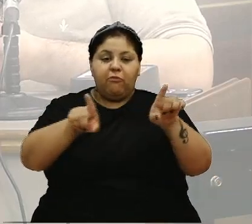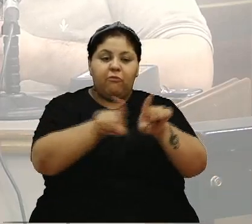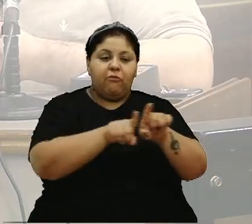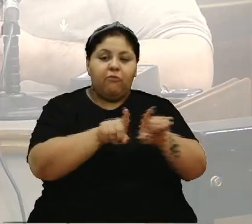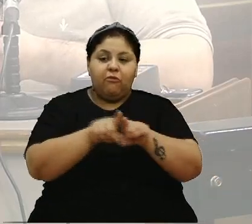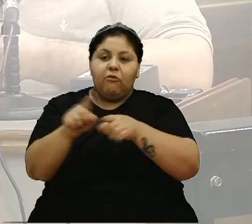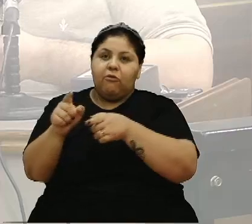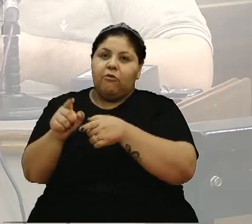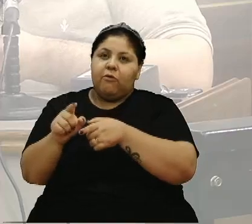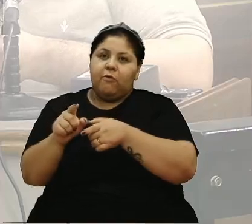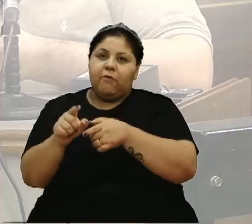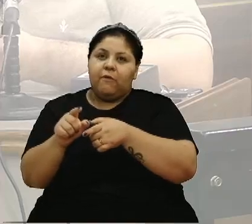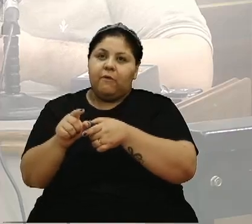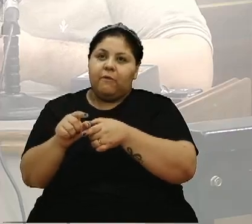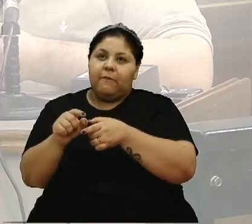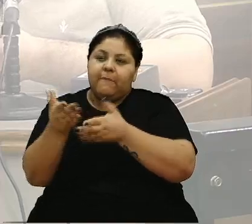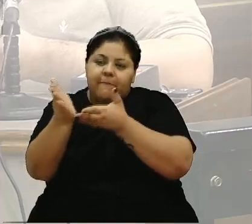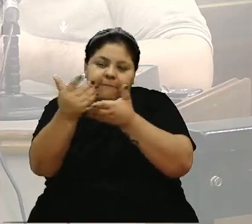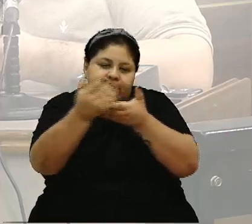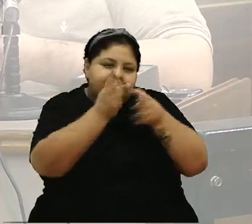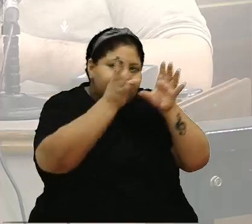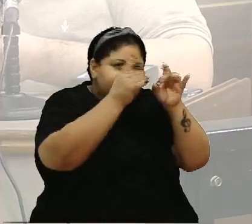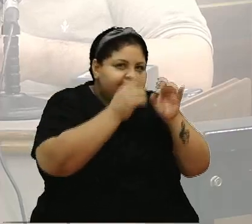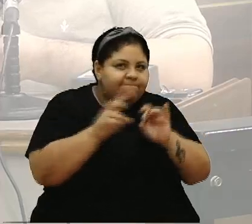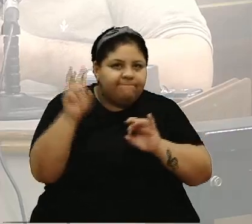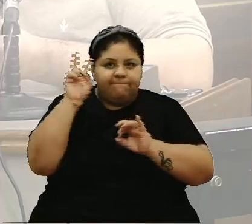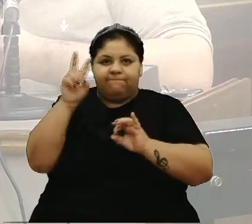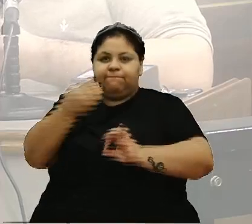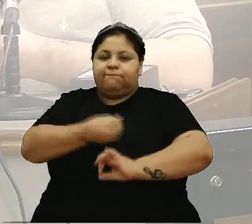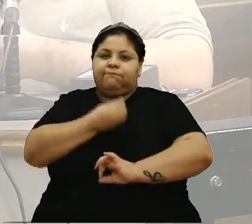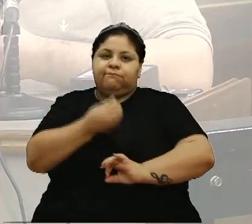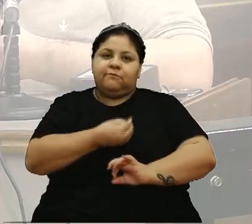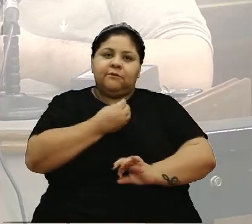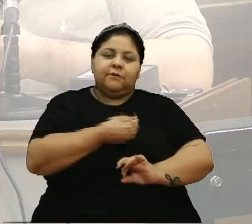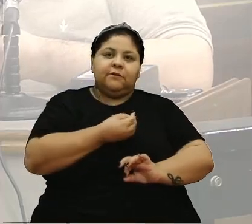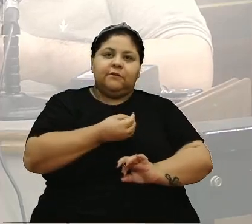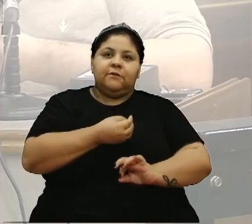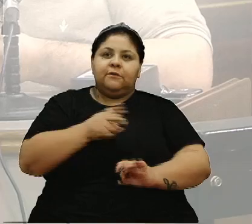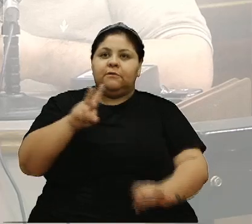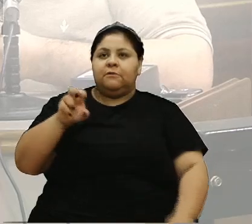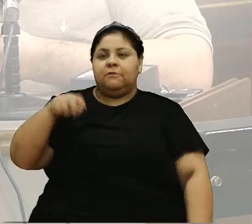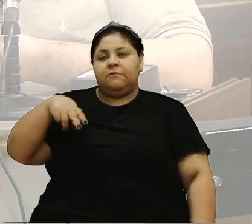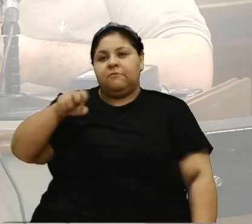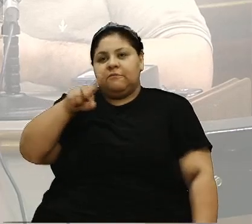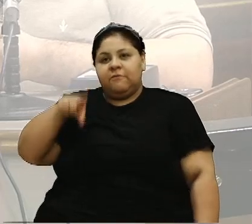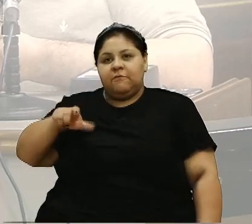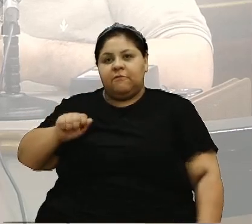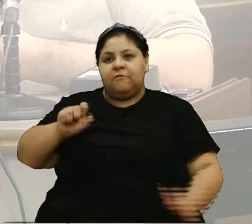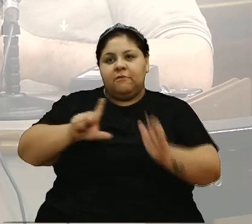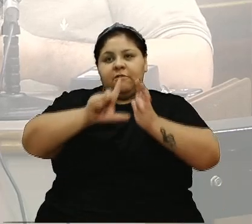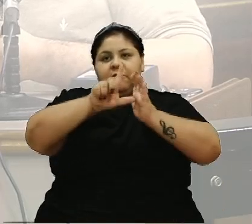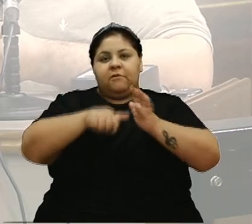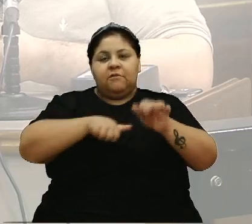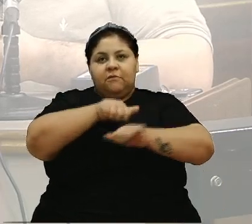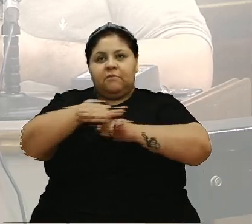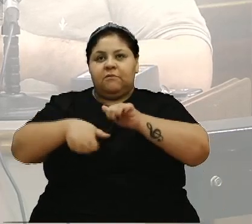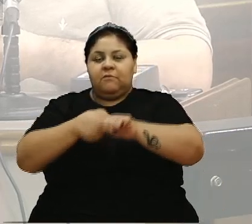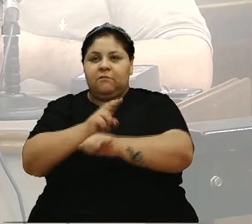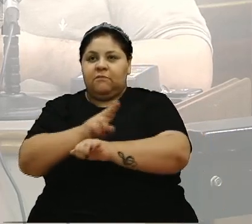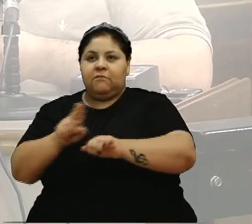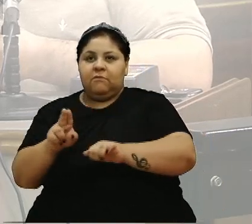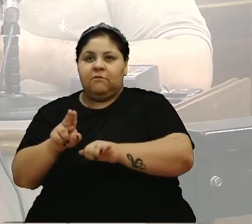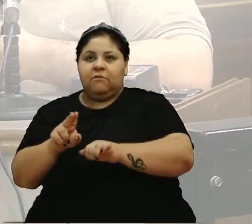recolher detalhes da história e da vida de sua querida Nova Veneza, que depois mudou o nome para Travessão Alfredo